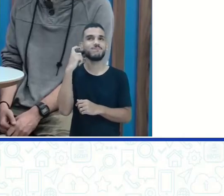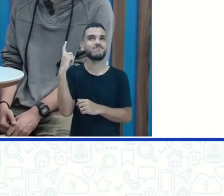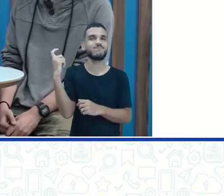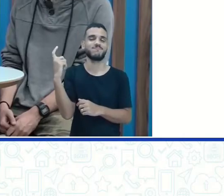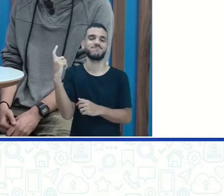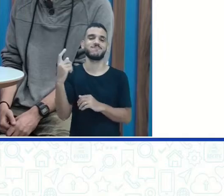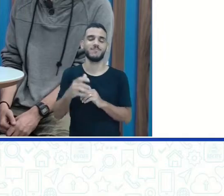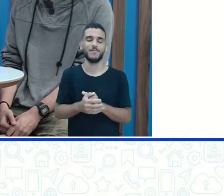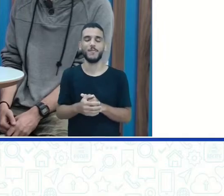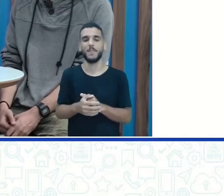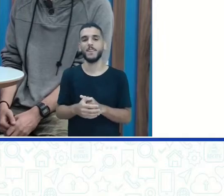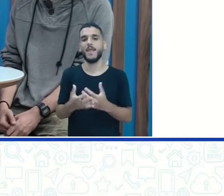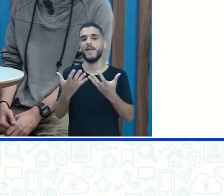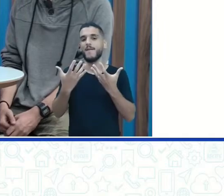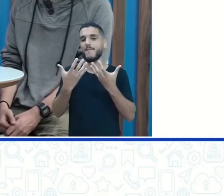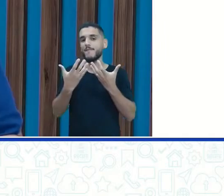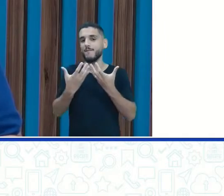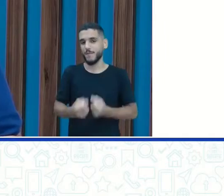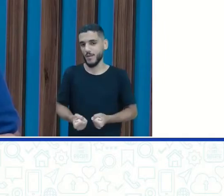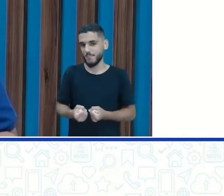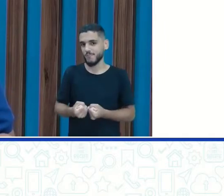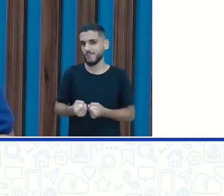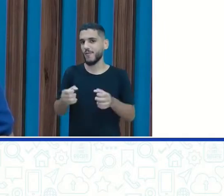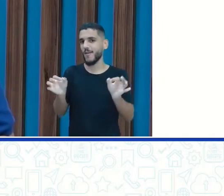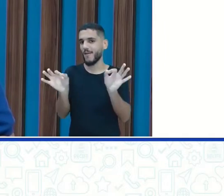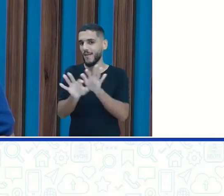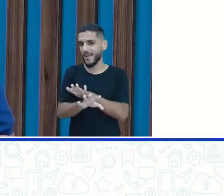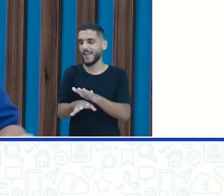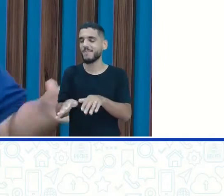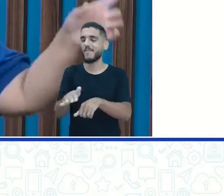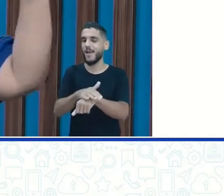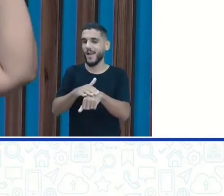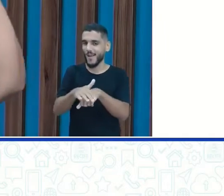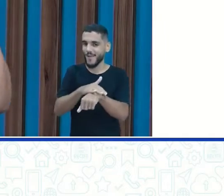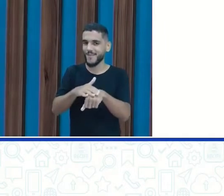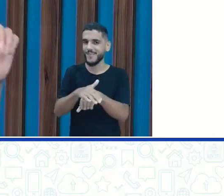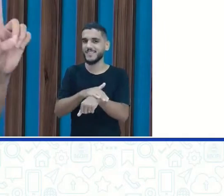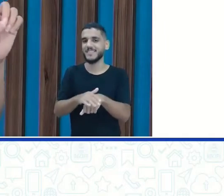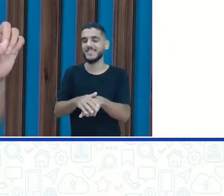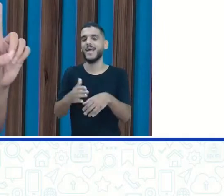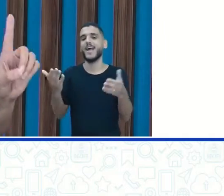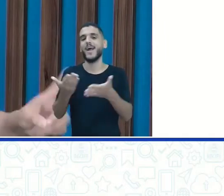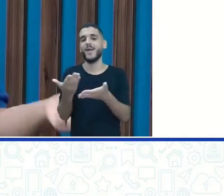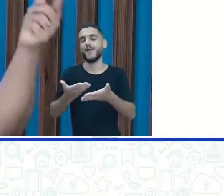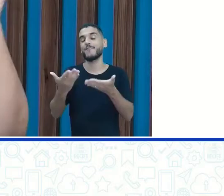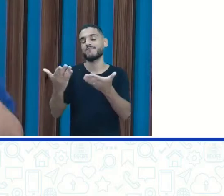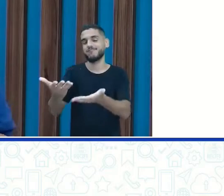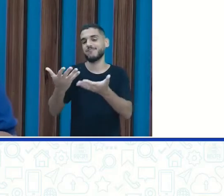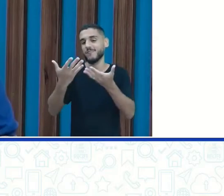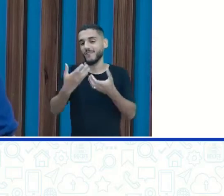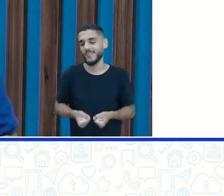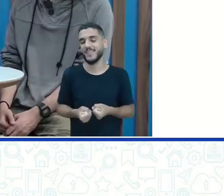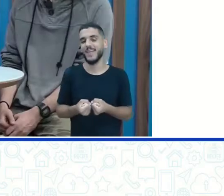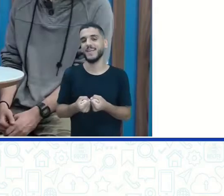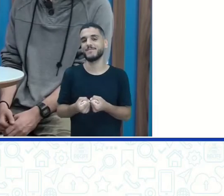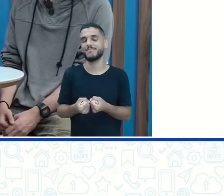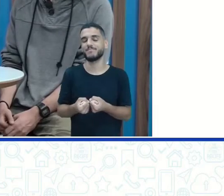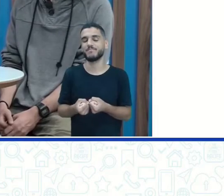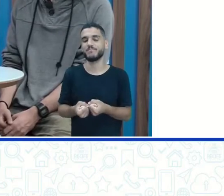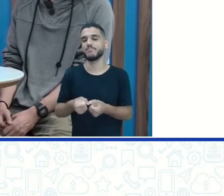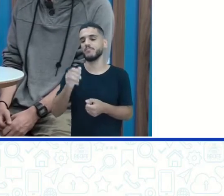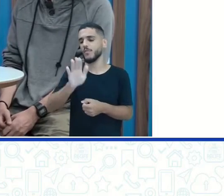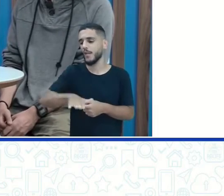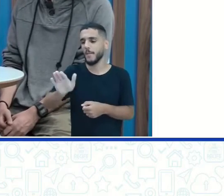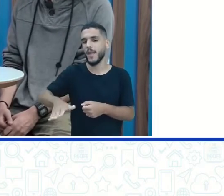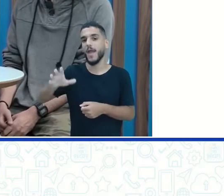ele. E vamos deixar de conversa, Matheus. E vamos chamar os meninos pra